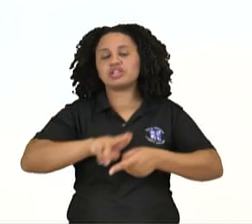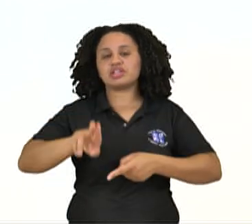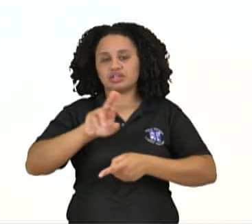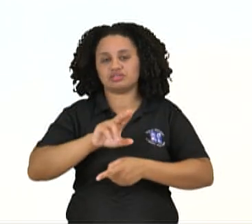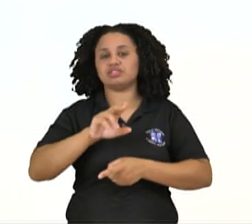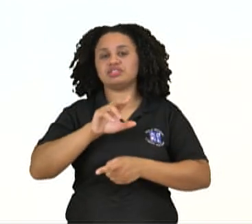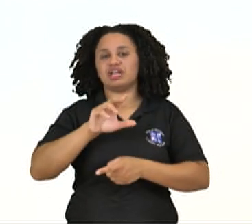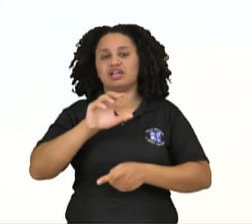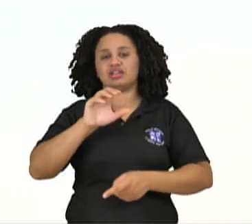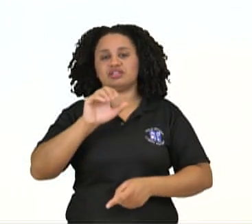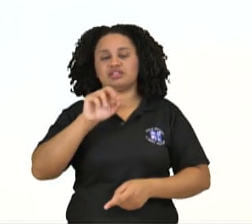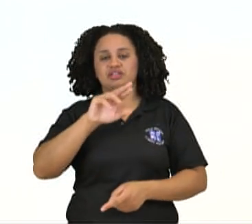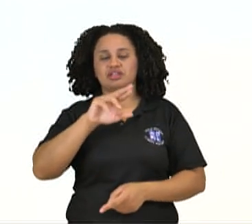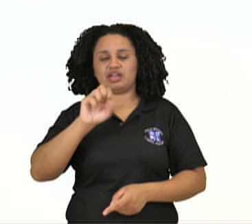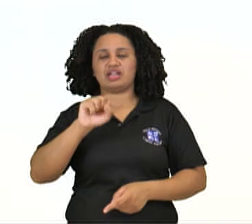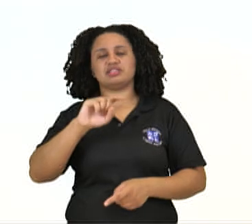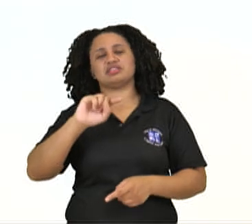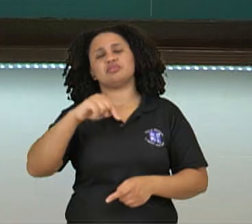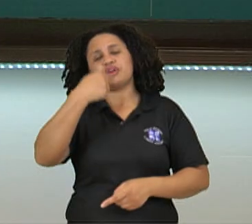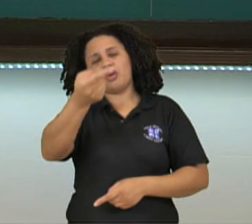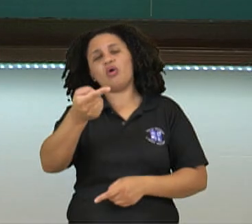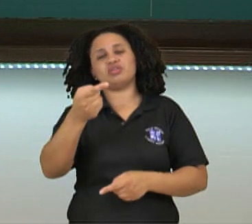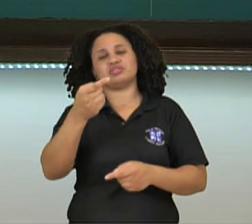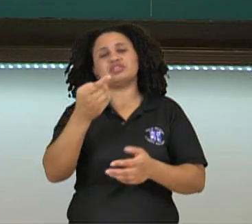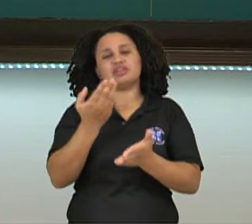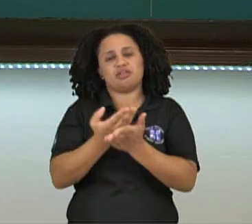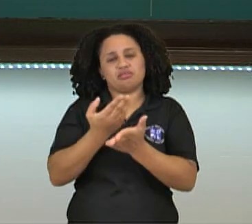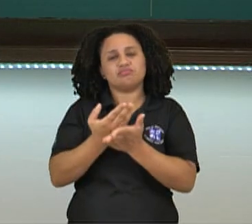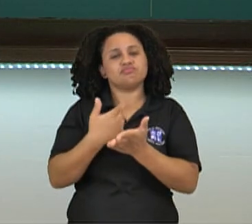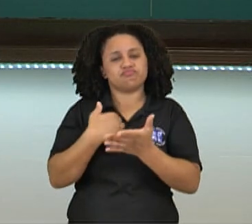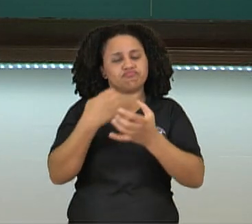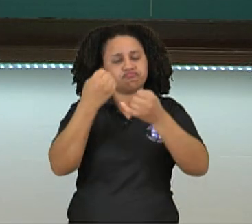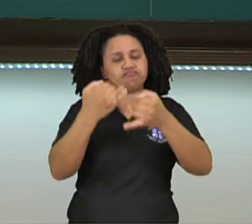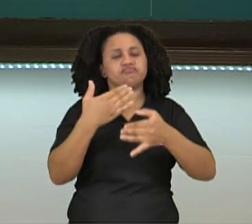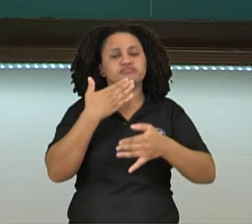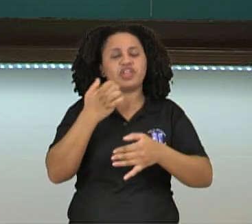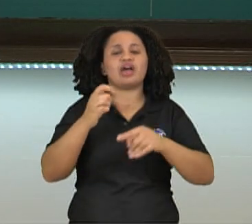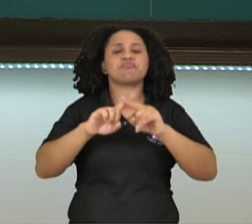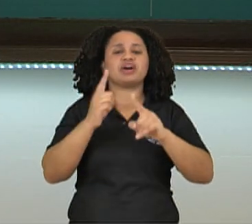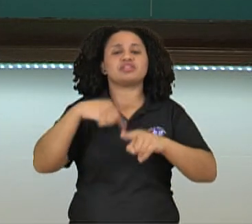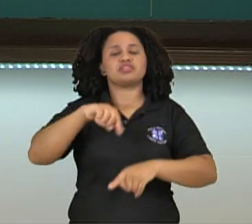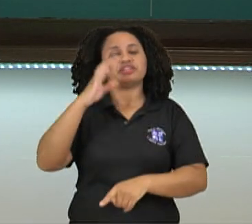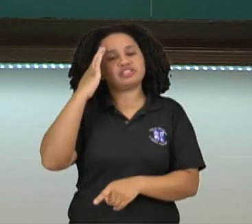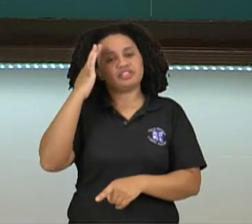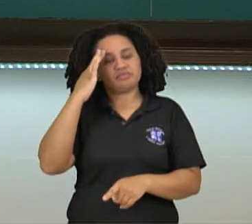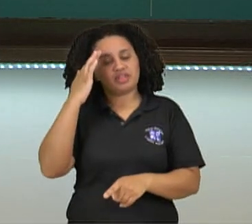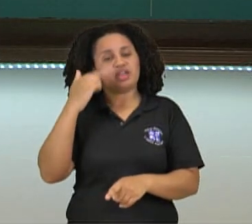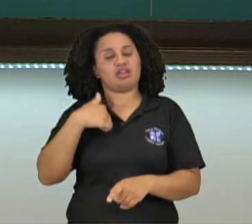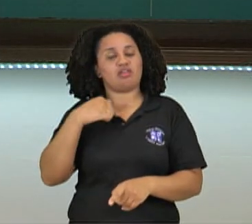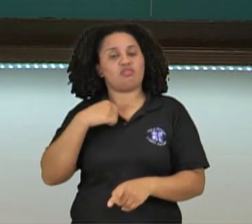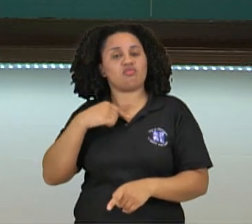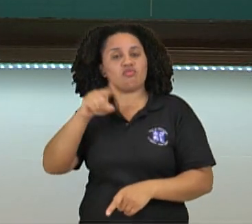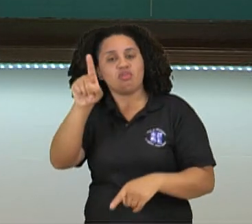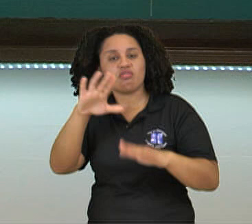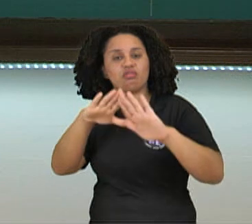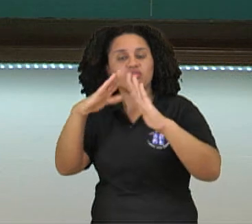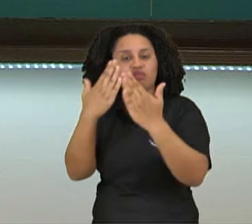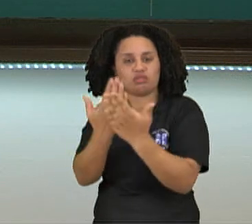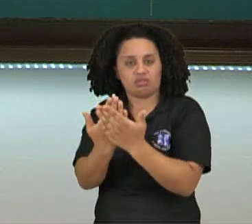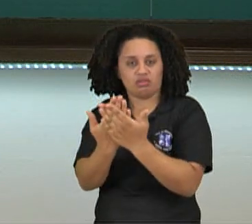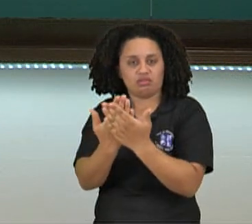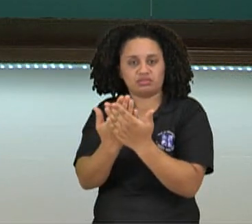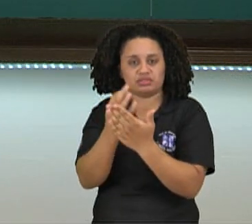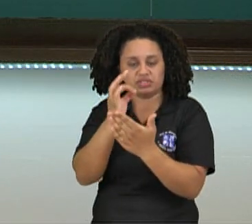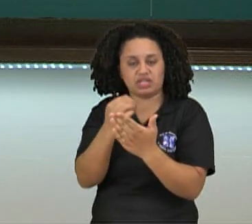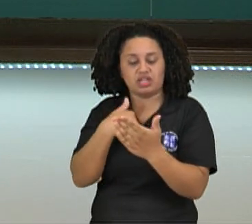para um outro vídeo, mas a gente sabe que, por exemplo, quando eu faço lá uma frase, vou à escola, o